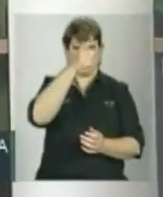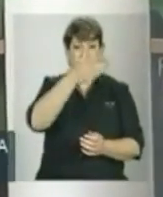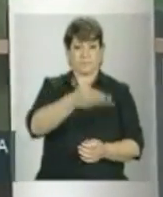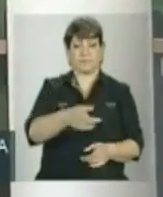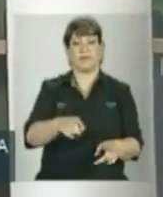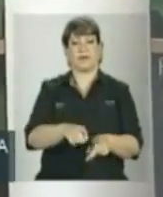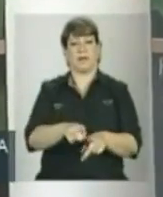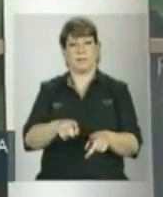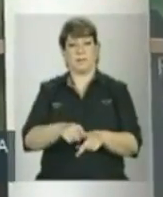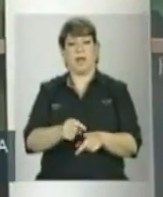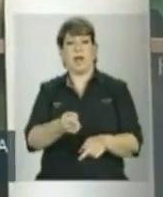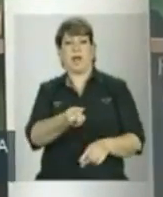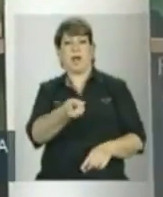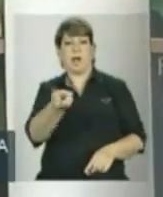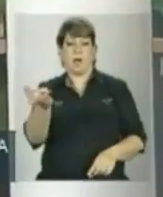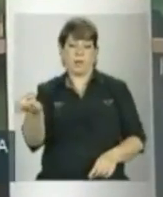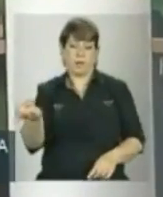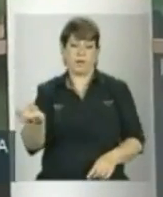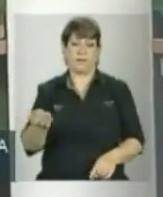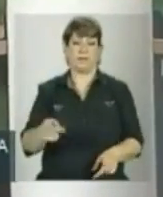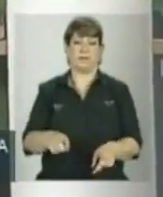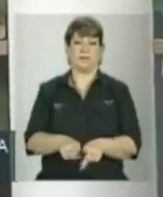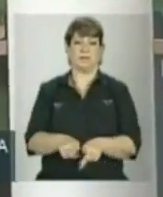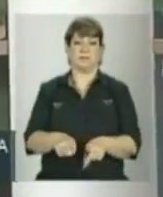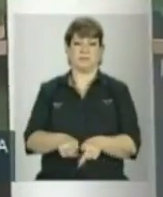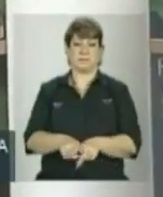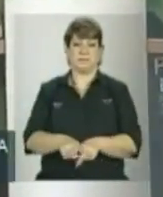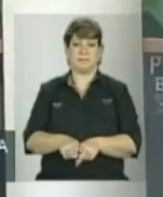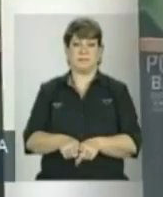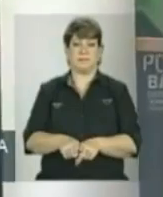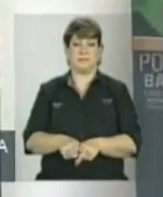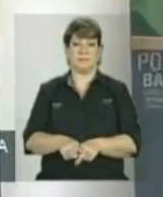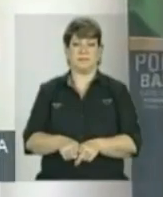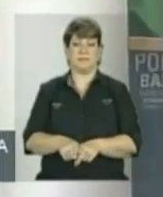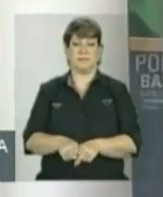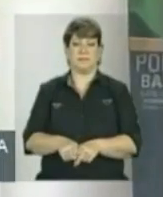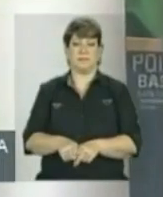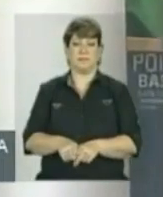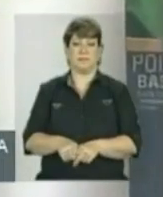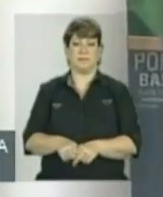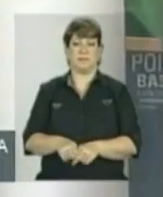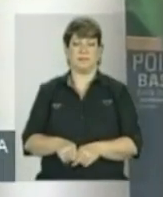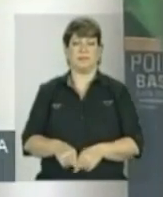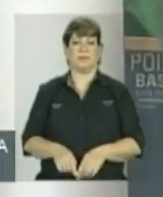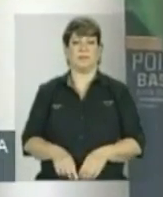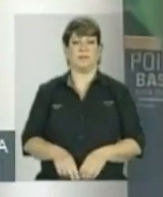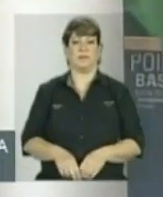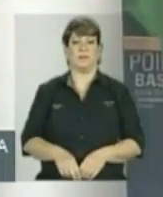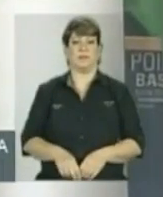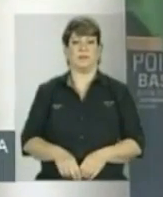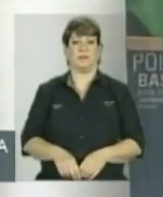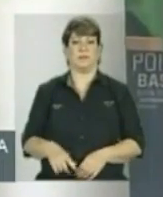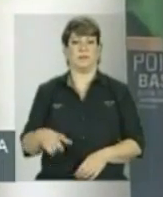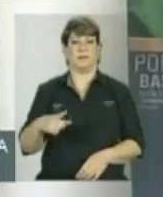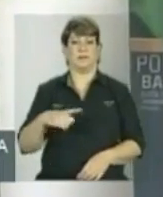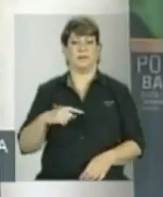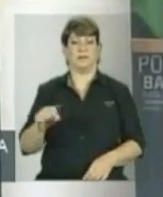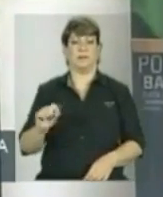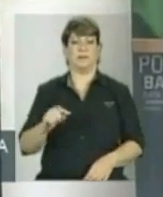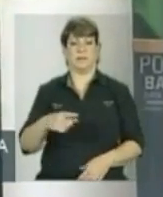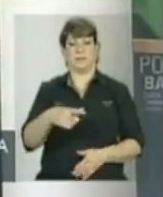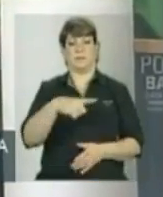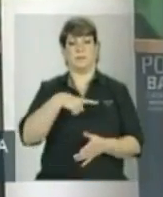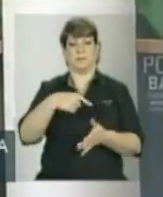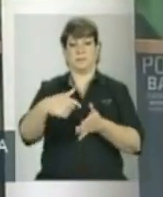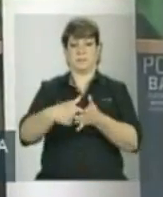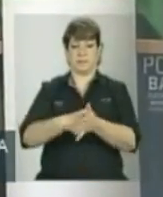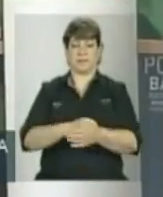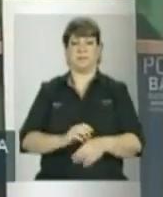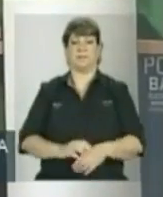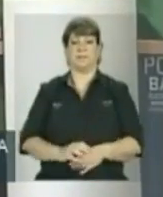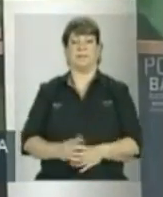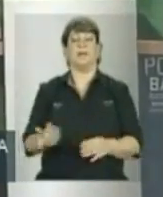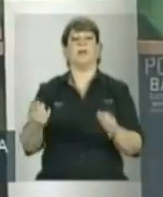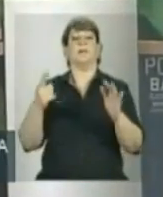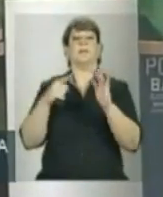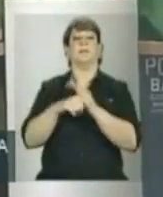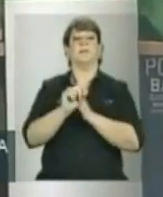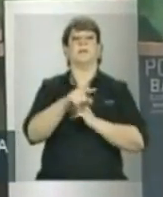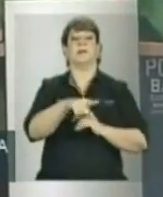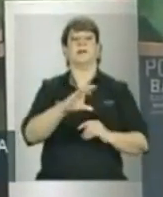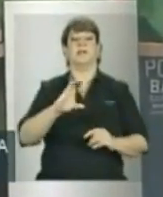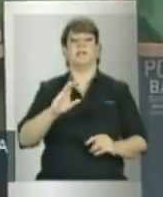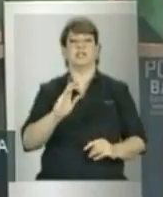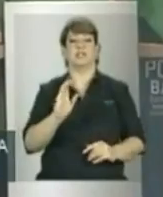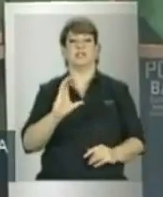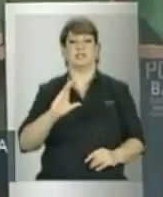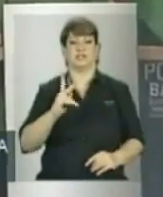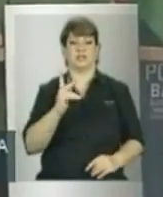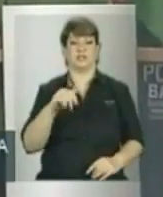haverá alguém. Andreas Rinke da Reuters, senhora chanceler, abordou a